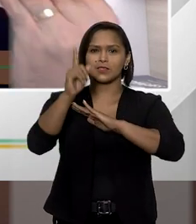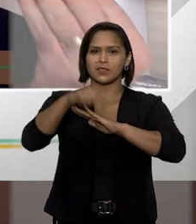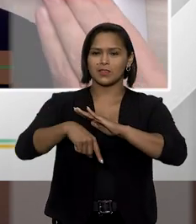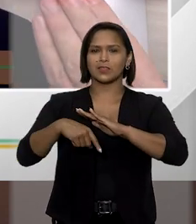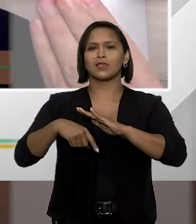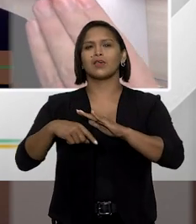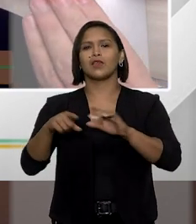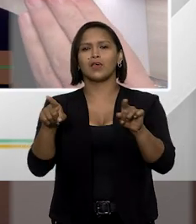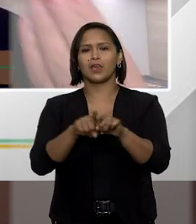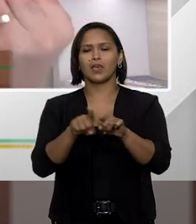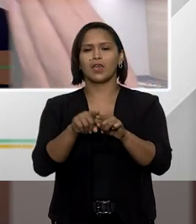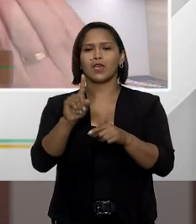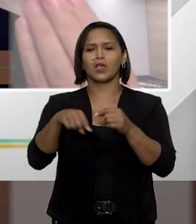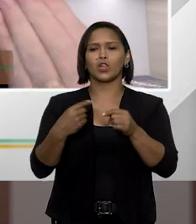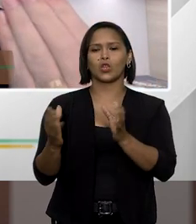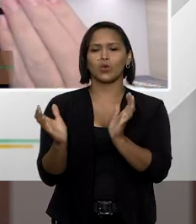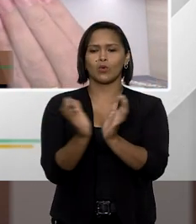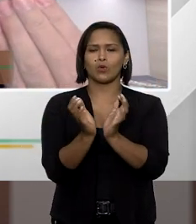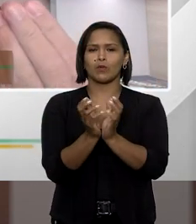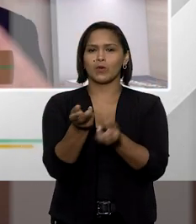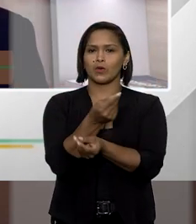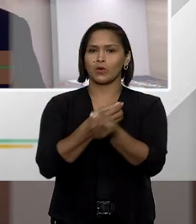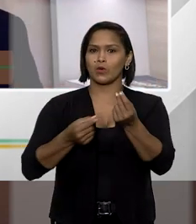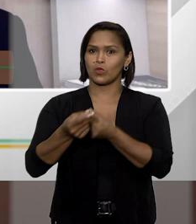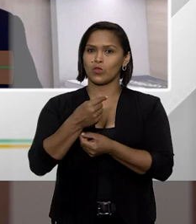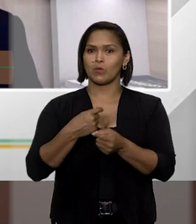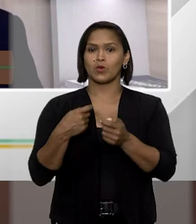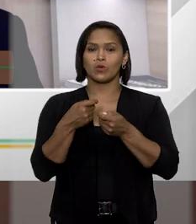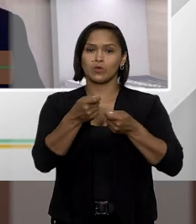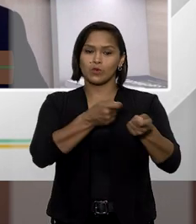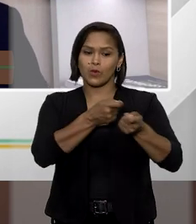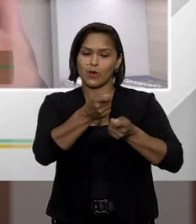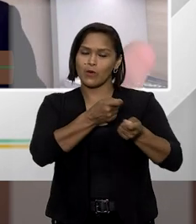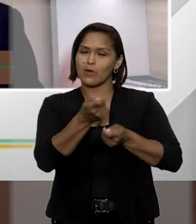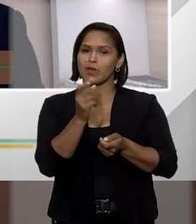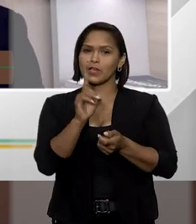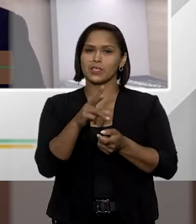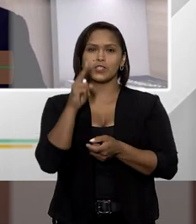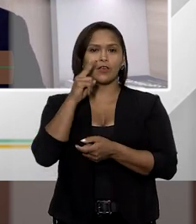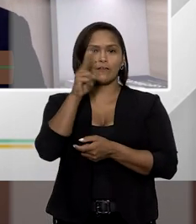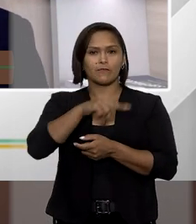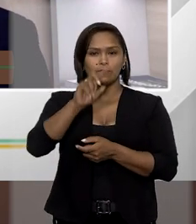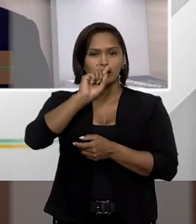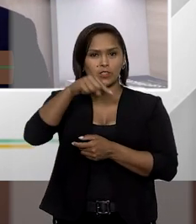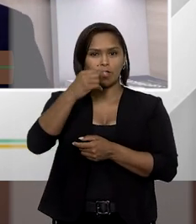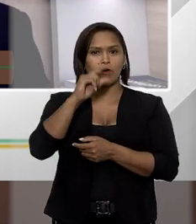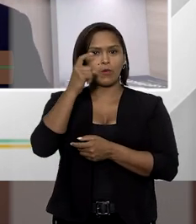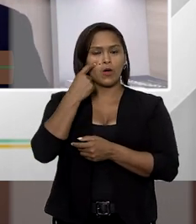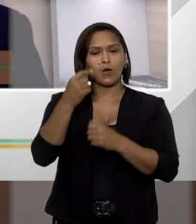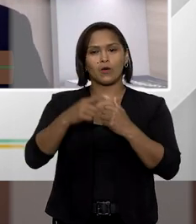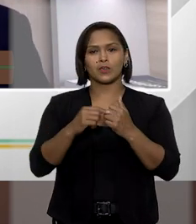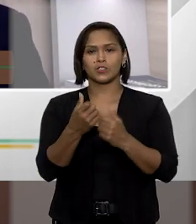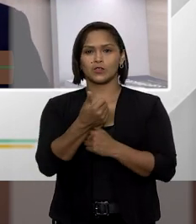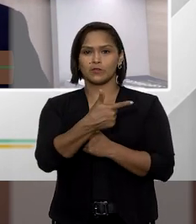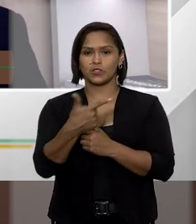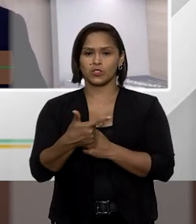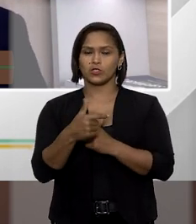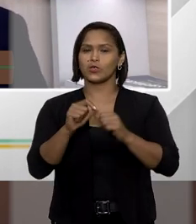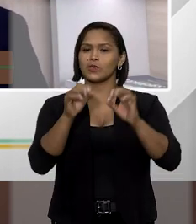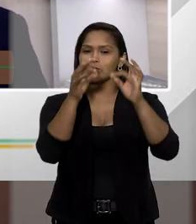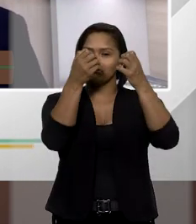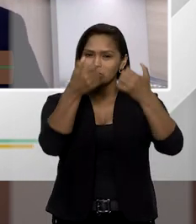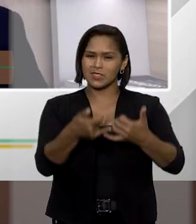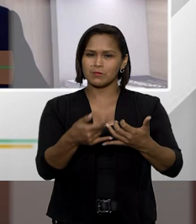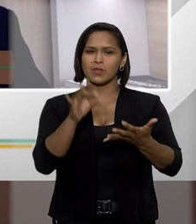de determinado conglomerado econômico em cima do concorrente. Vejam depois, quem tiver a oportunidade, o artigo 22, que